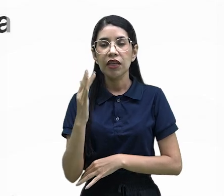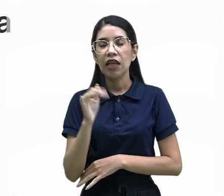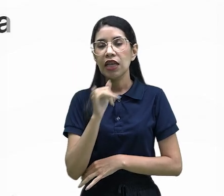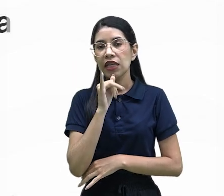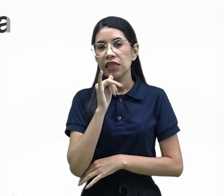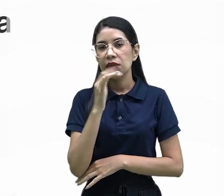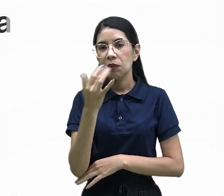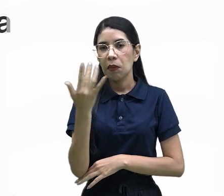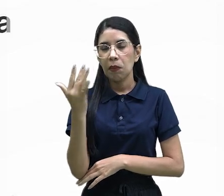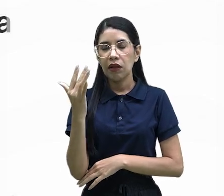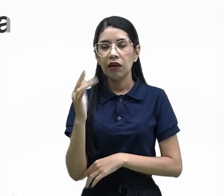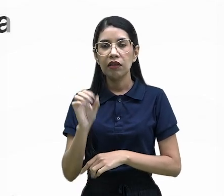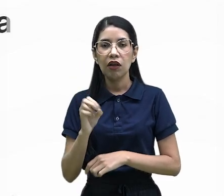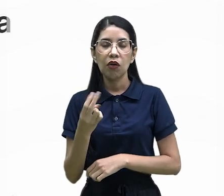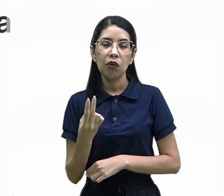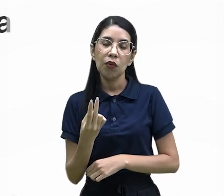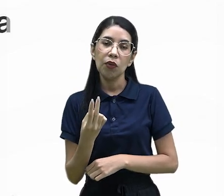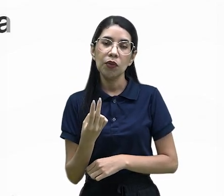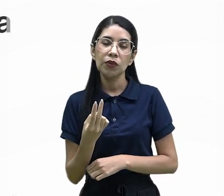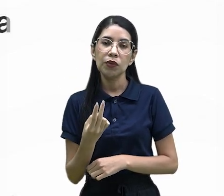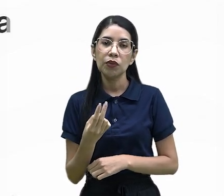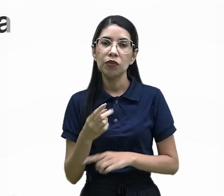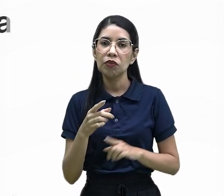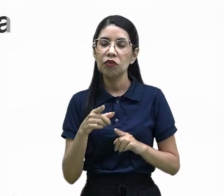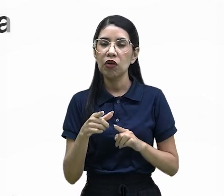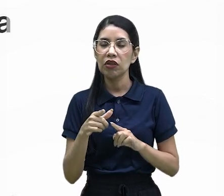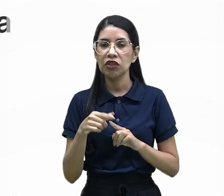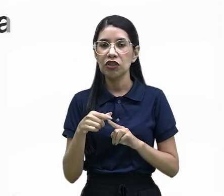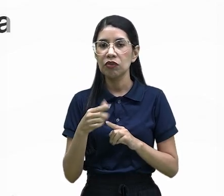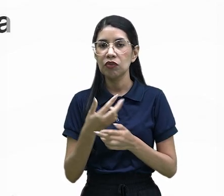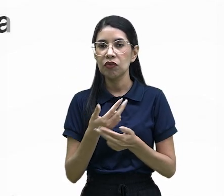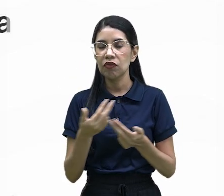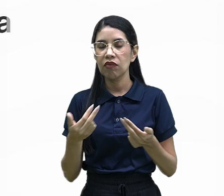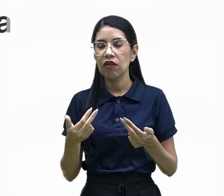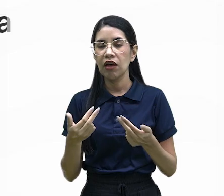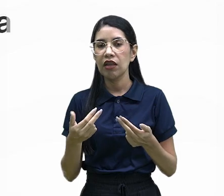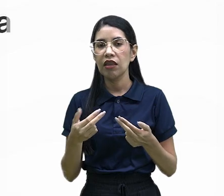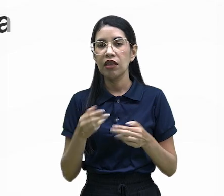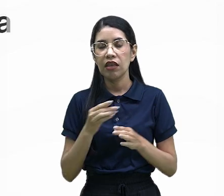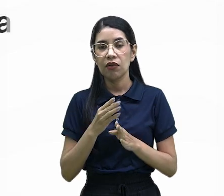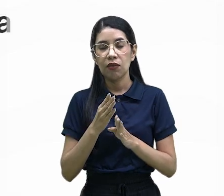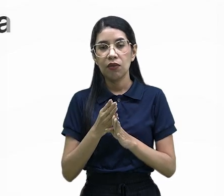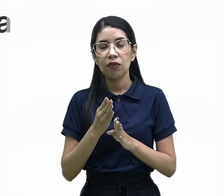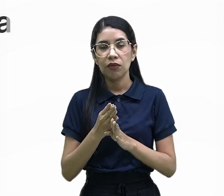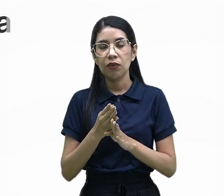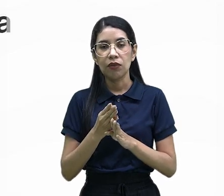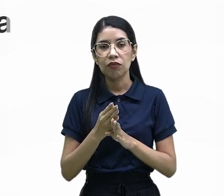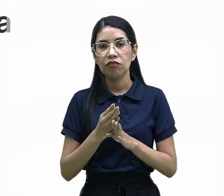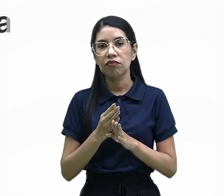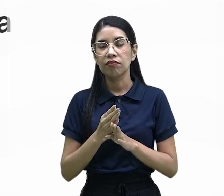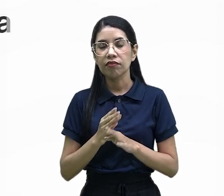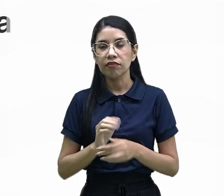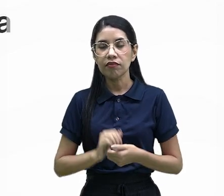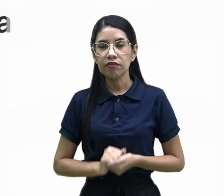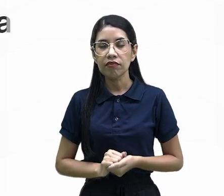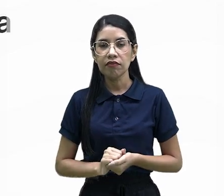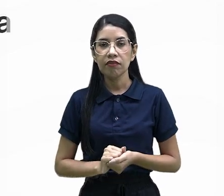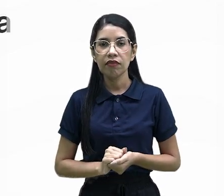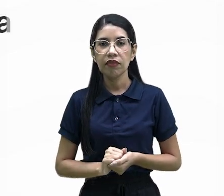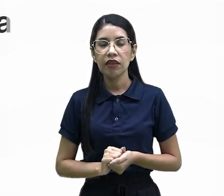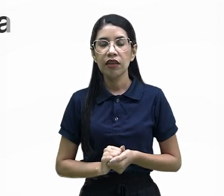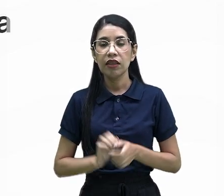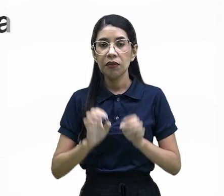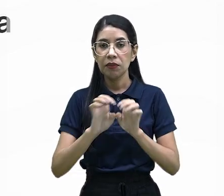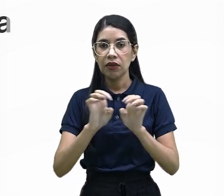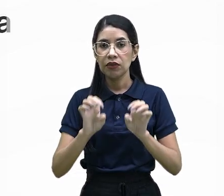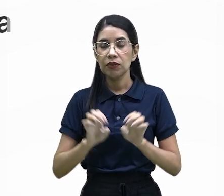planta ou, né, de algum outro ser, né? Encontrado em algum outro ser, aquela